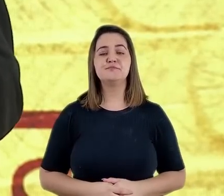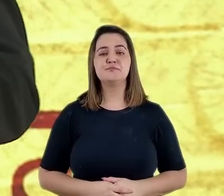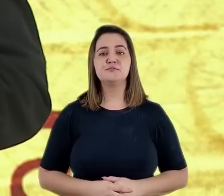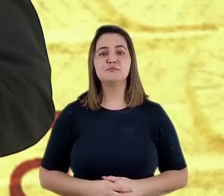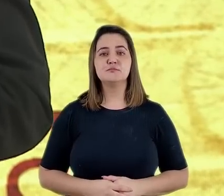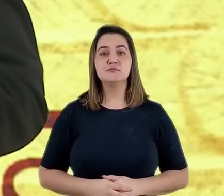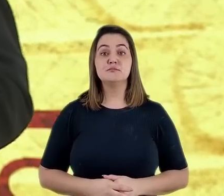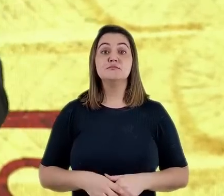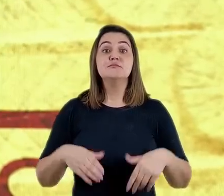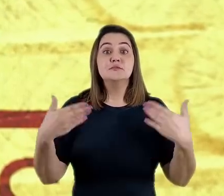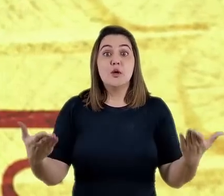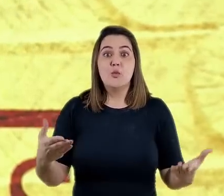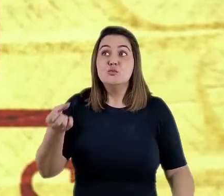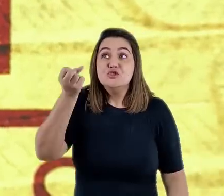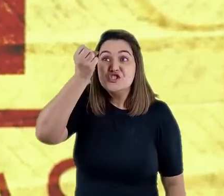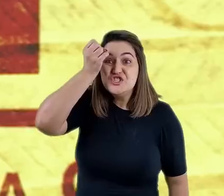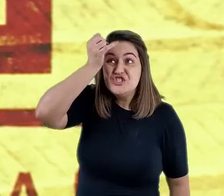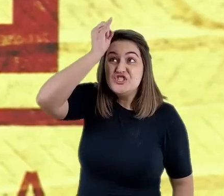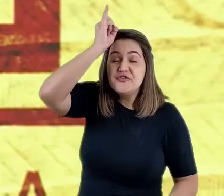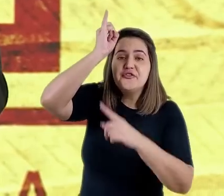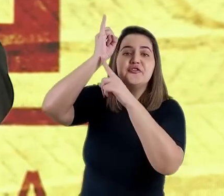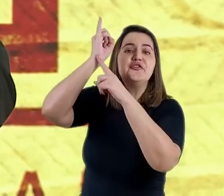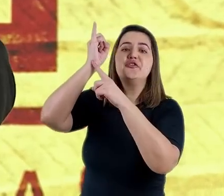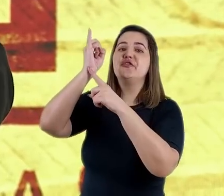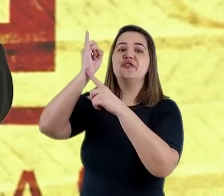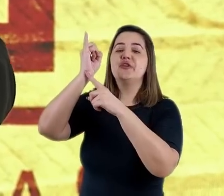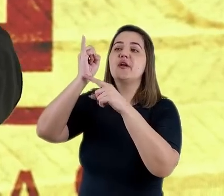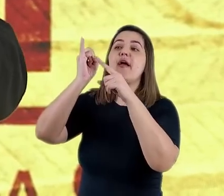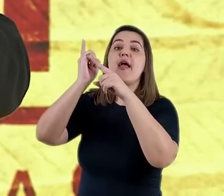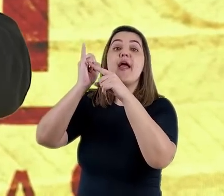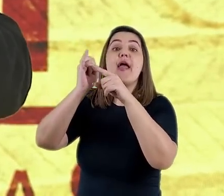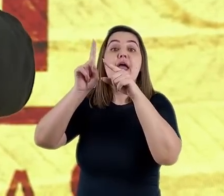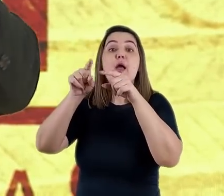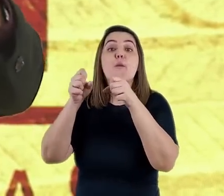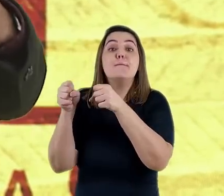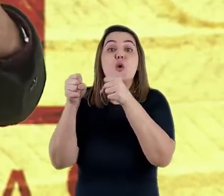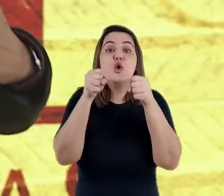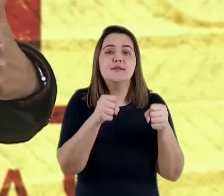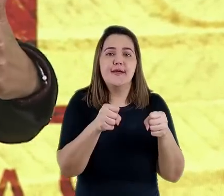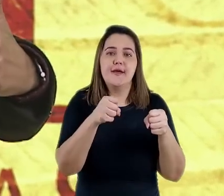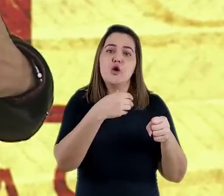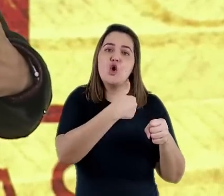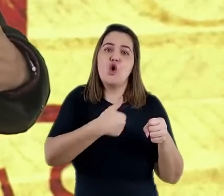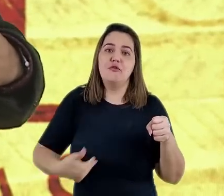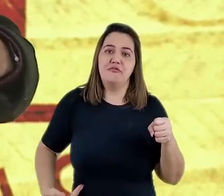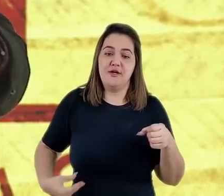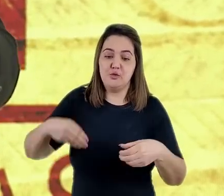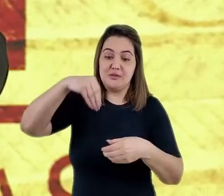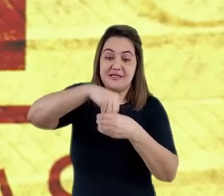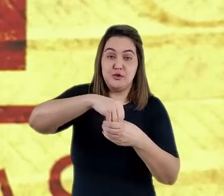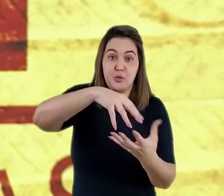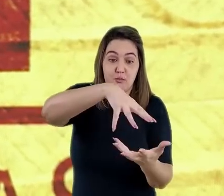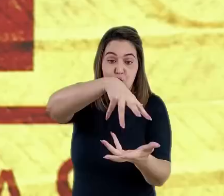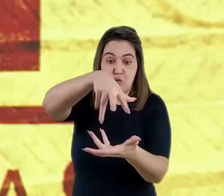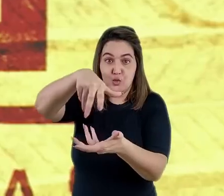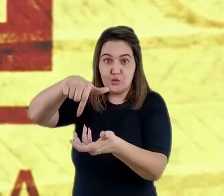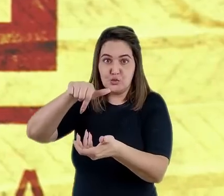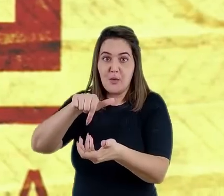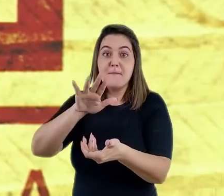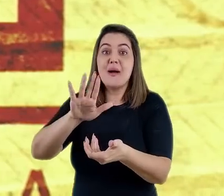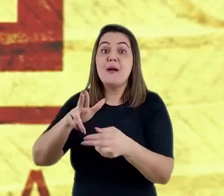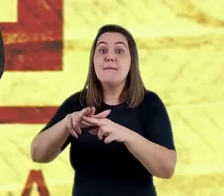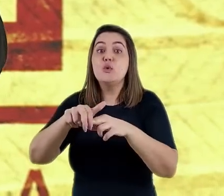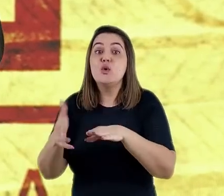início. Aliás, o chifre pequeno seria, portanto, um poder terreno que, por sua